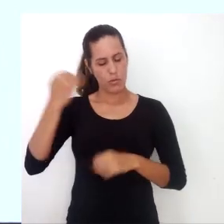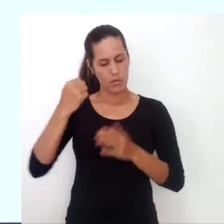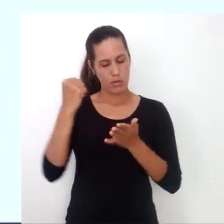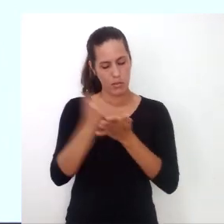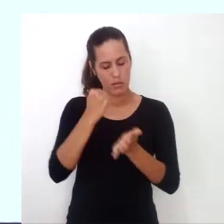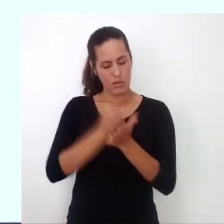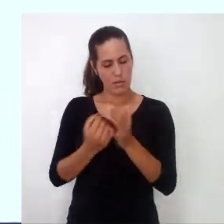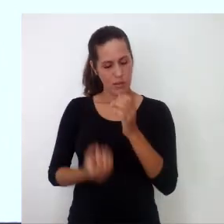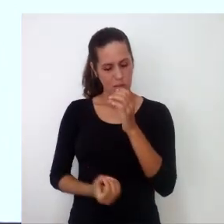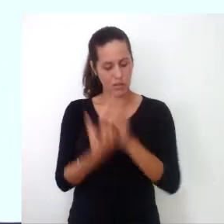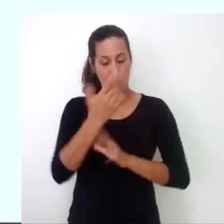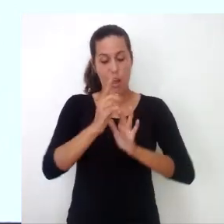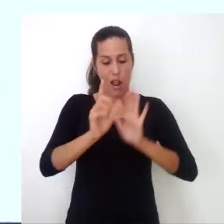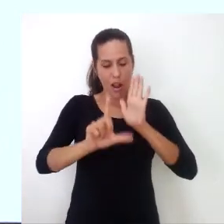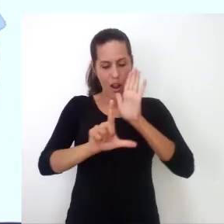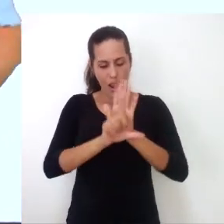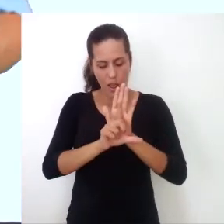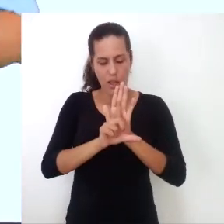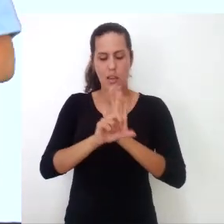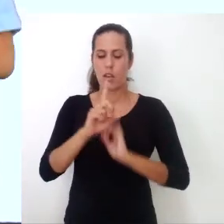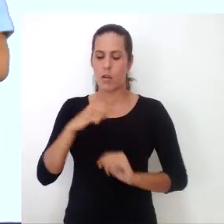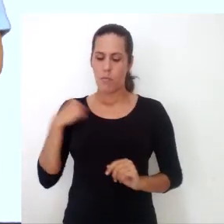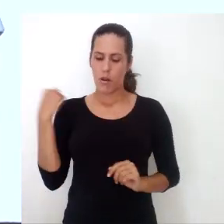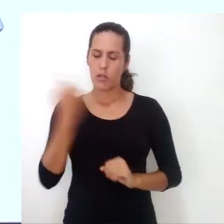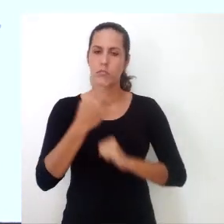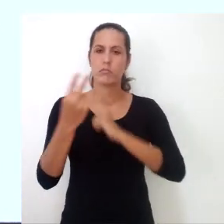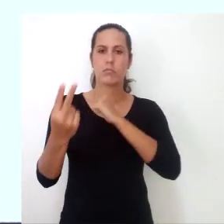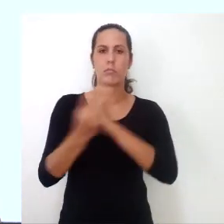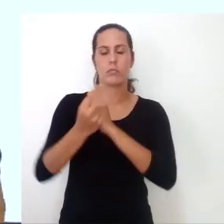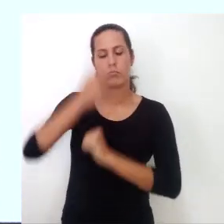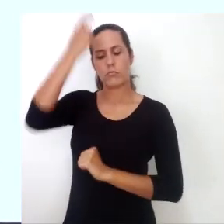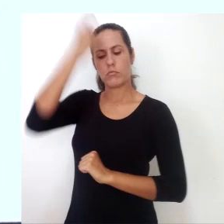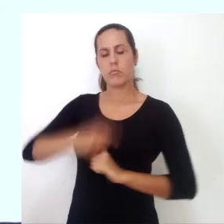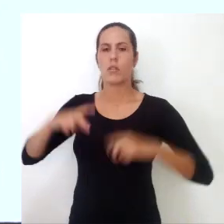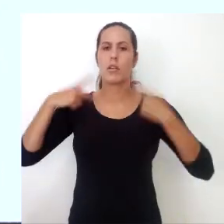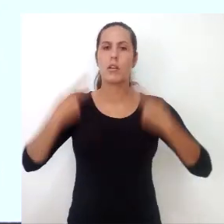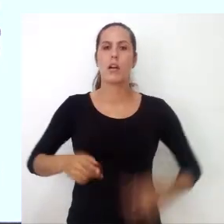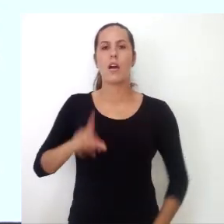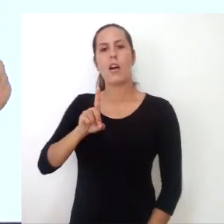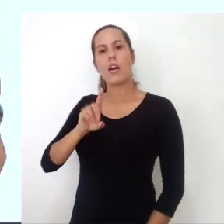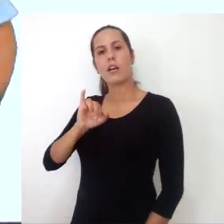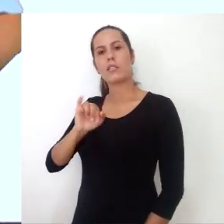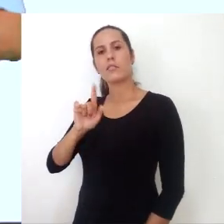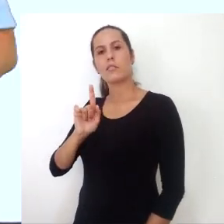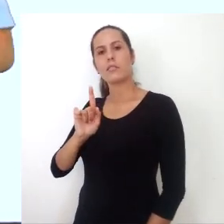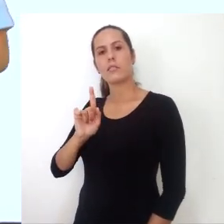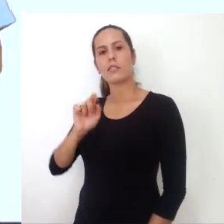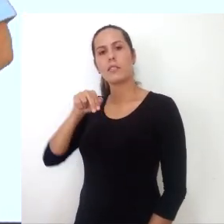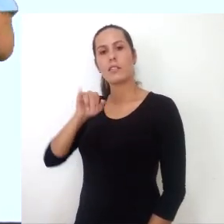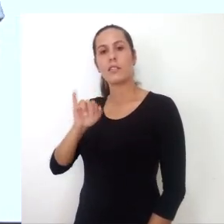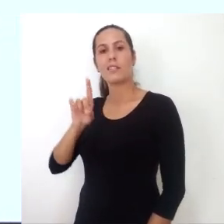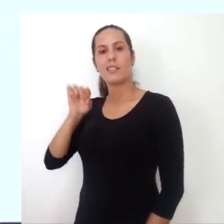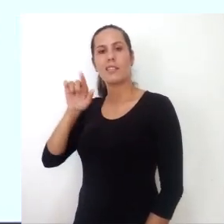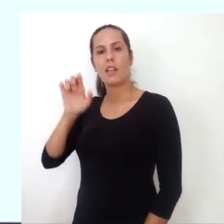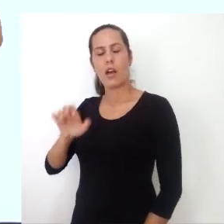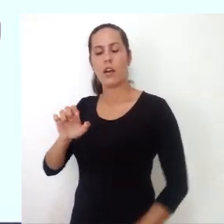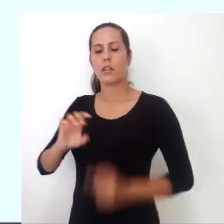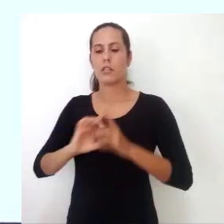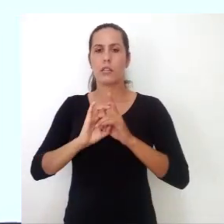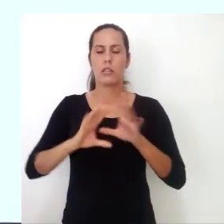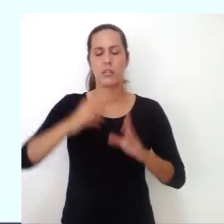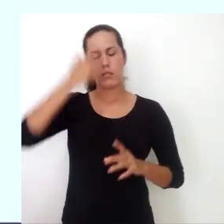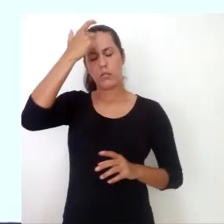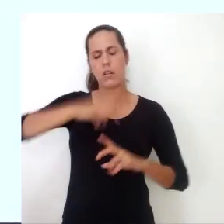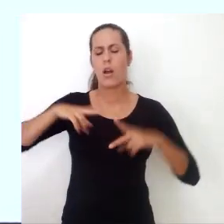leis para preservarem o quê? A dignidade do ser humano. Deixar o ser humano viver em